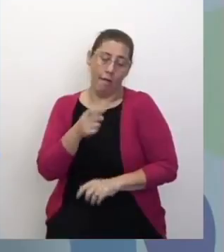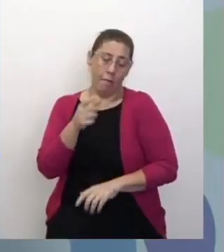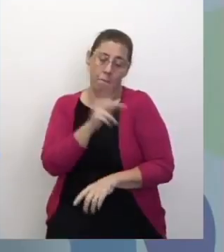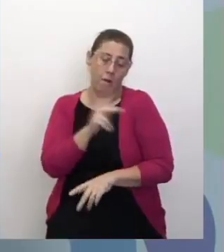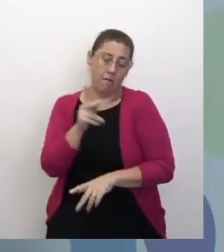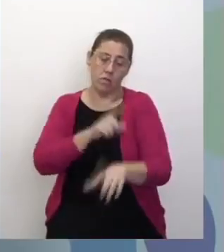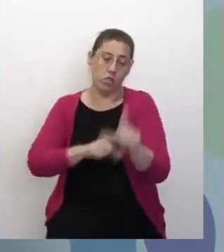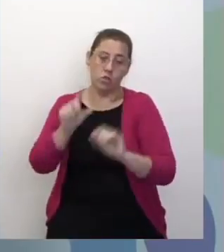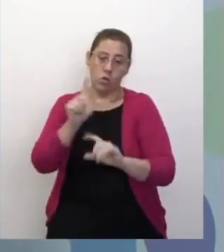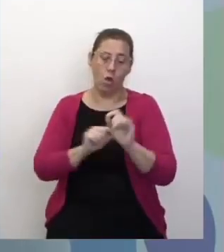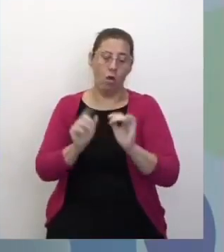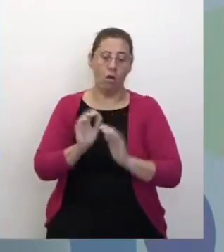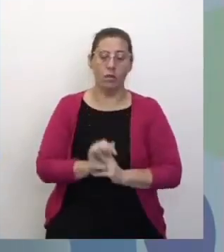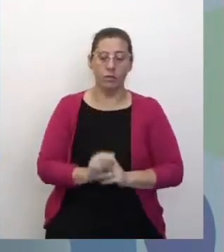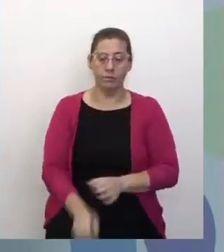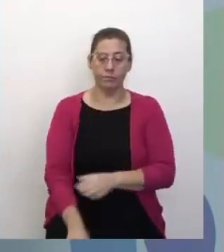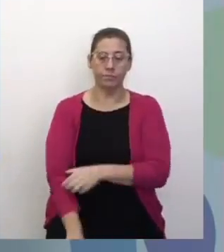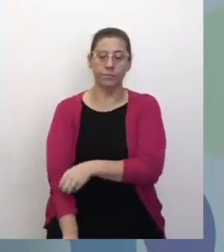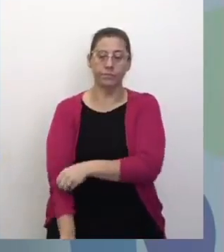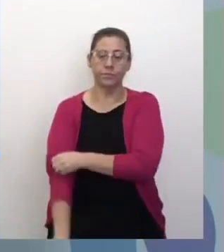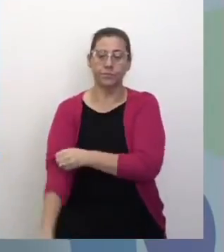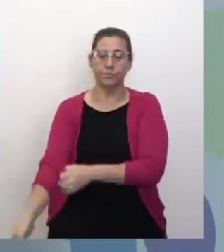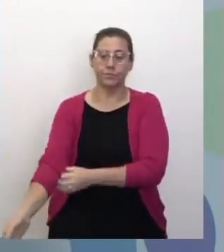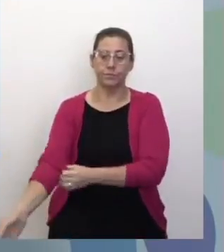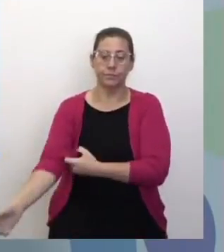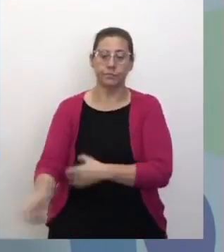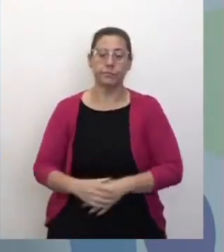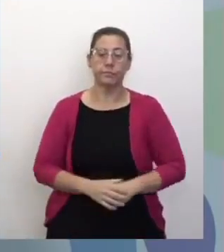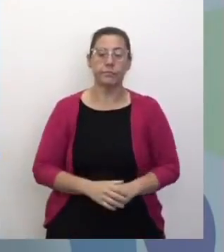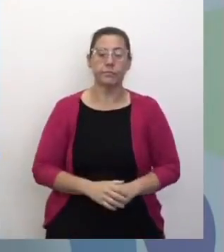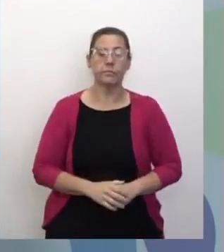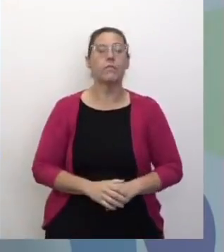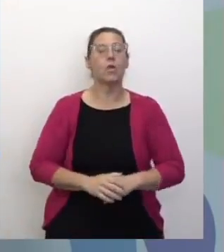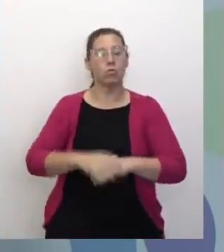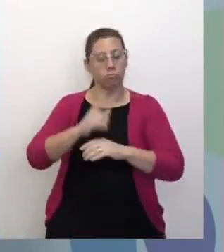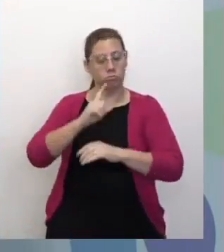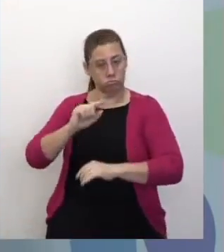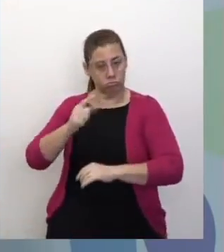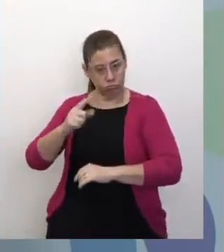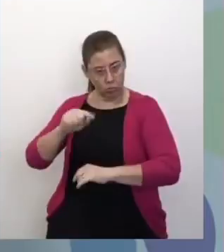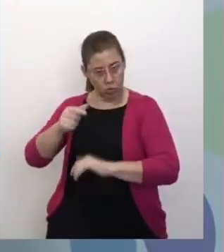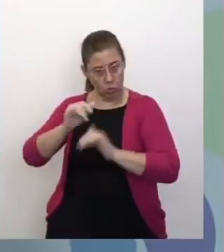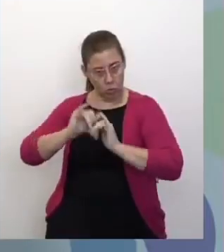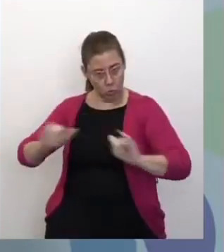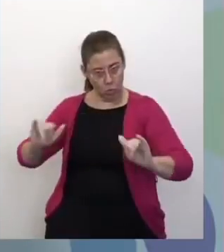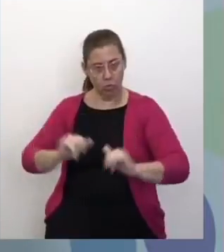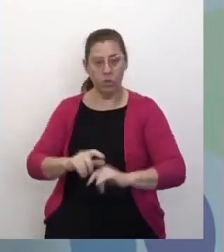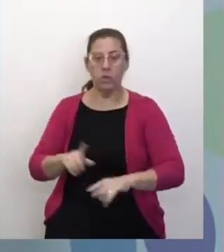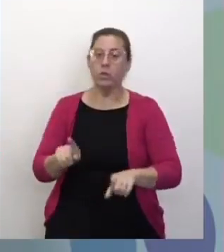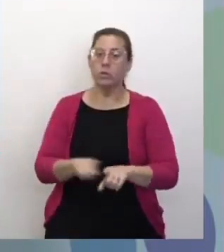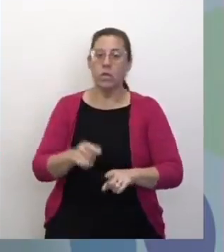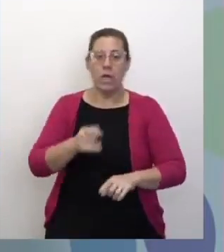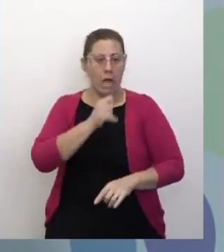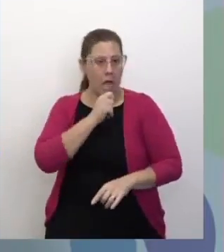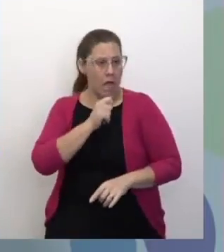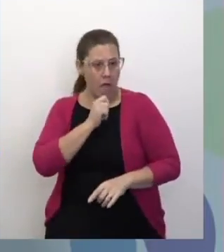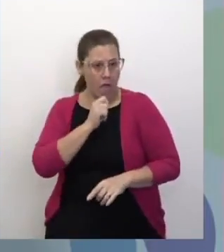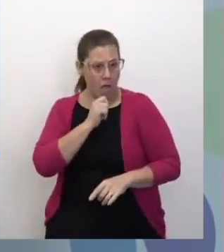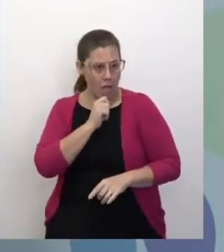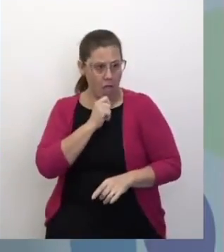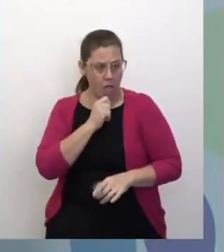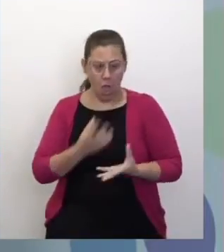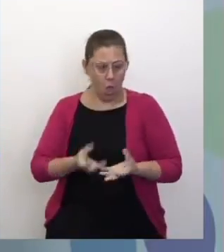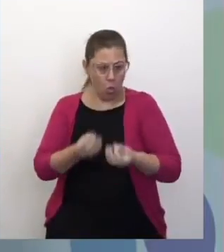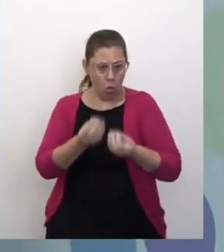falar mais, mas talvez até coloquemos na tela para vocês. E outro recado é que, se você, queridíssimo estudante, não recebeu ainda o caderno Aprender